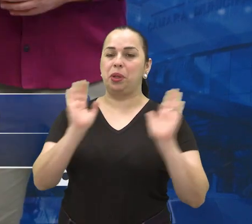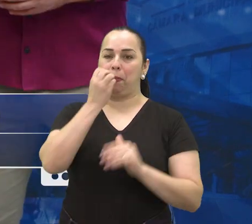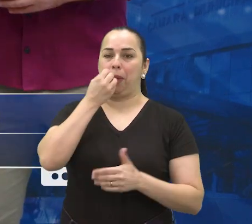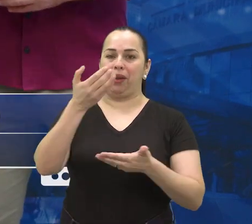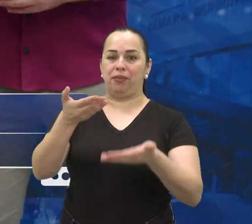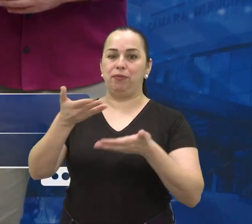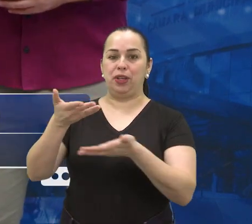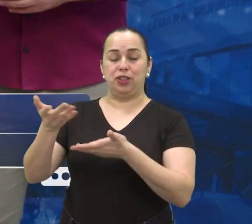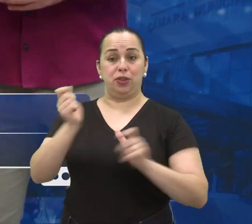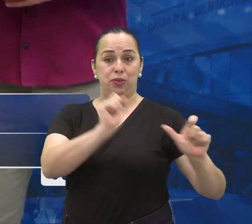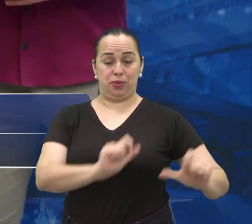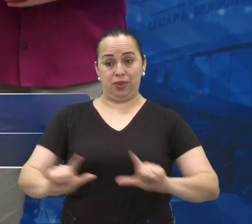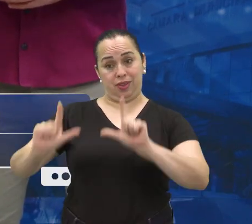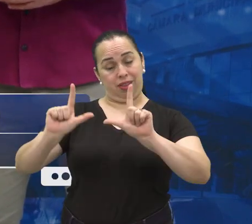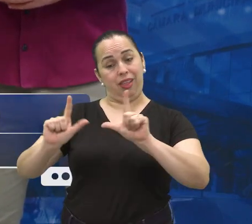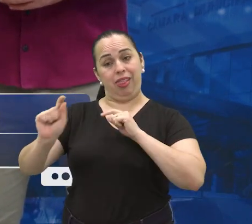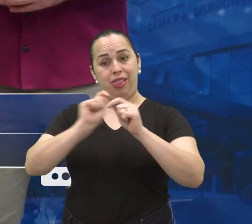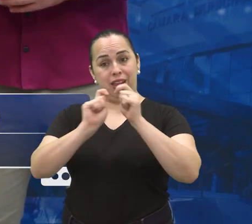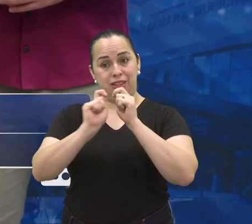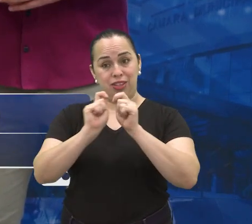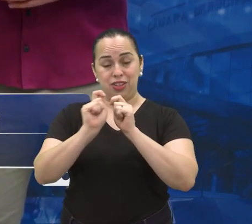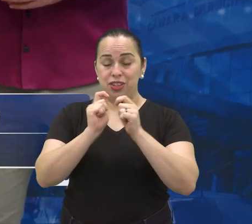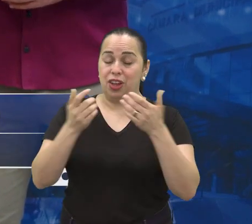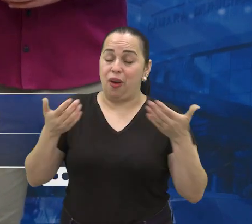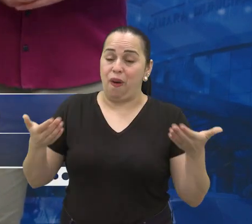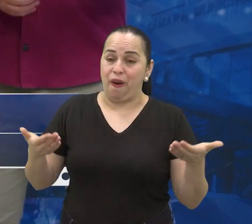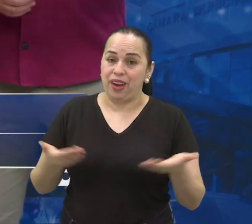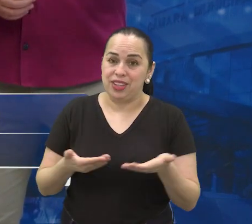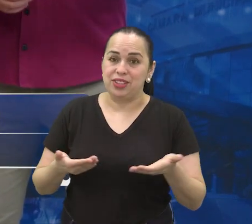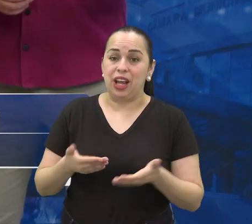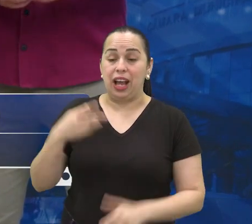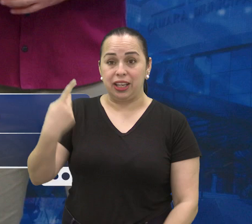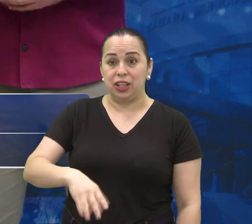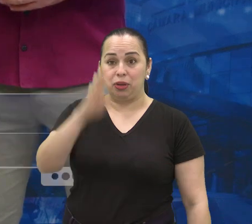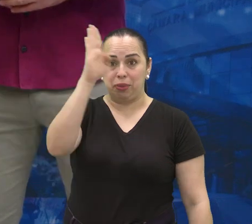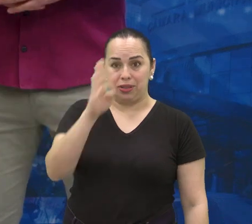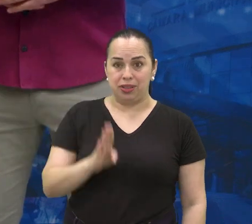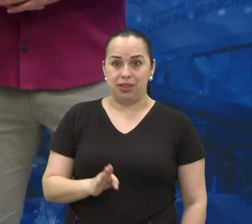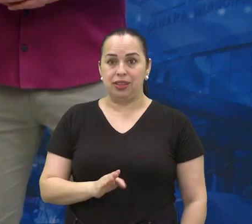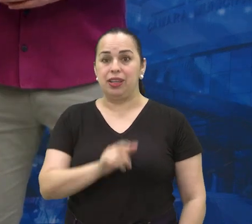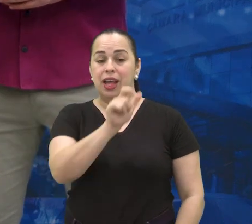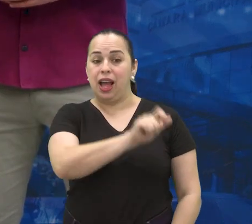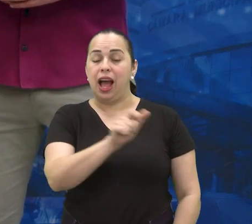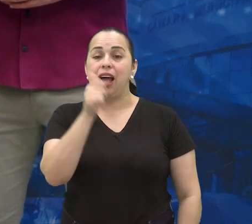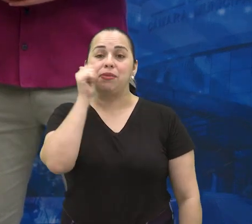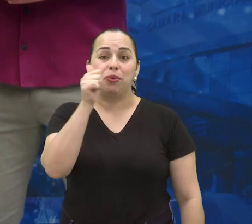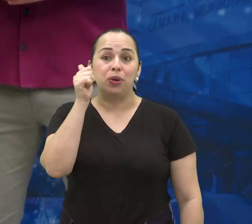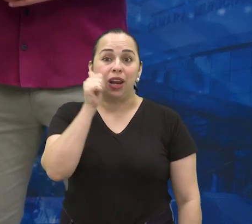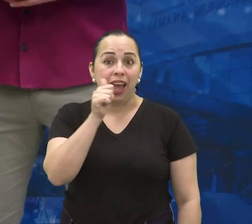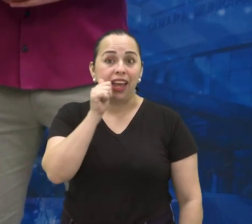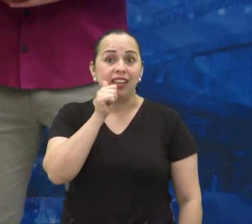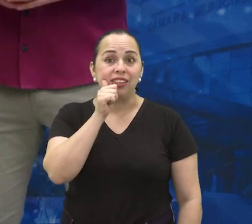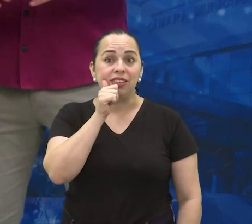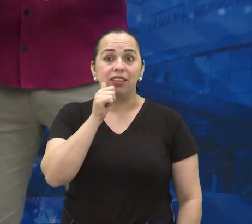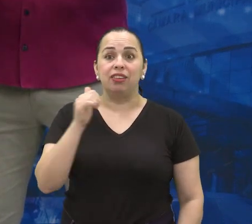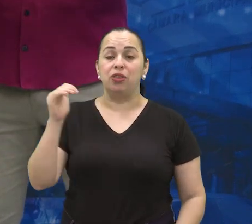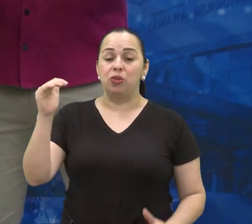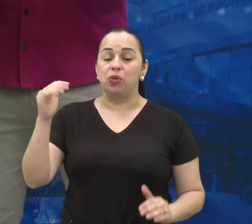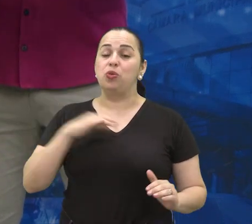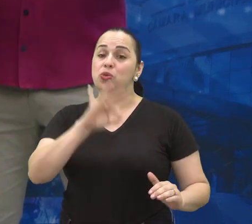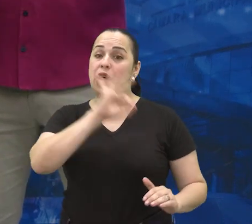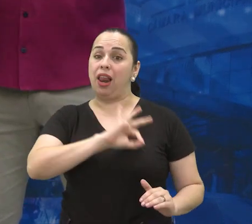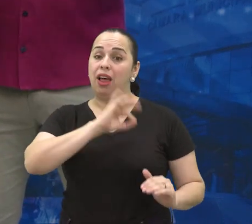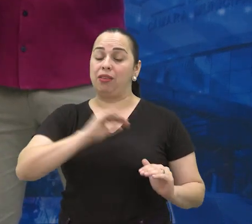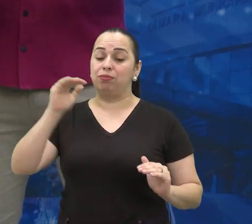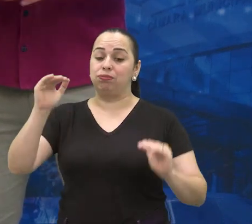Olá, sejam bem-vindos ao Boletim Entrevista de hoje. No Brasil, as mulheres ganham 20% a menos que